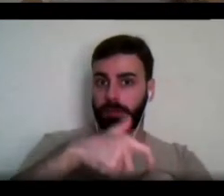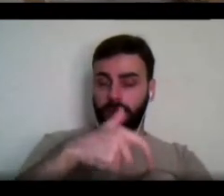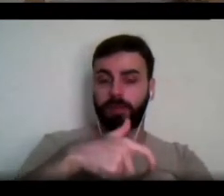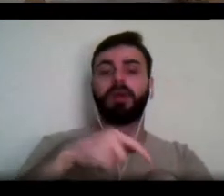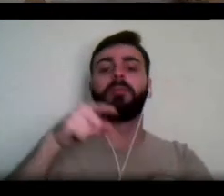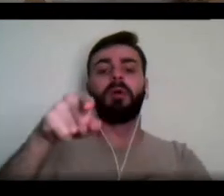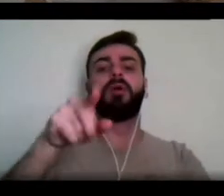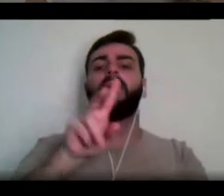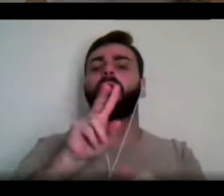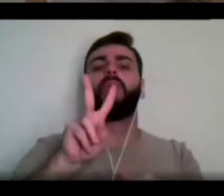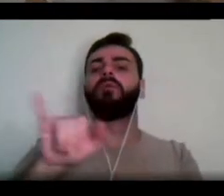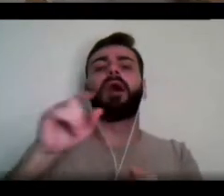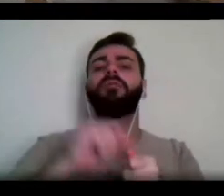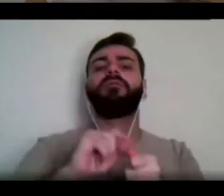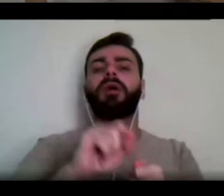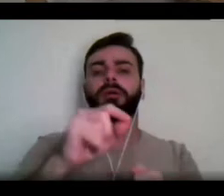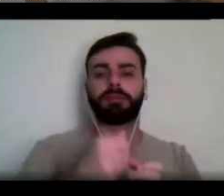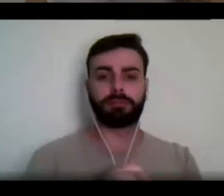tempo T,